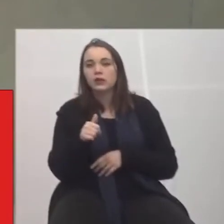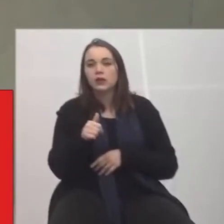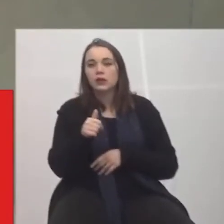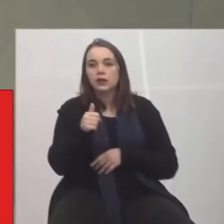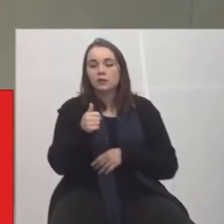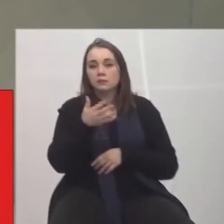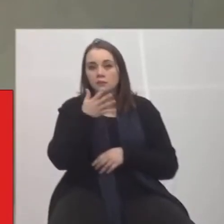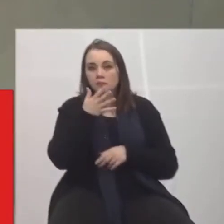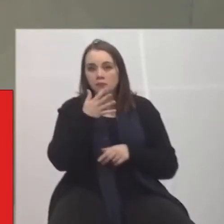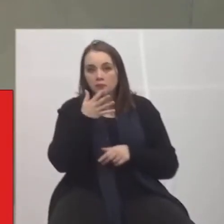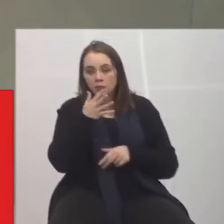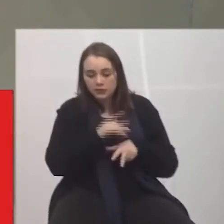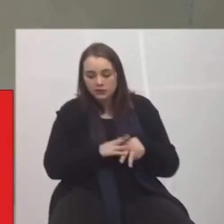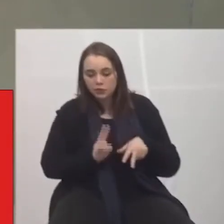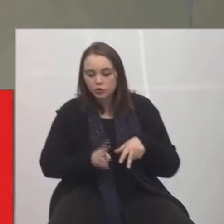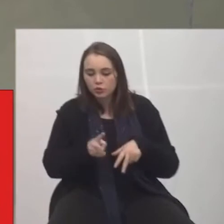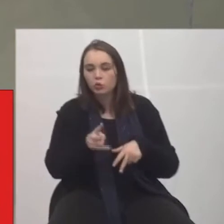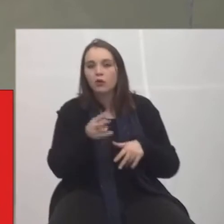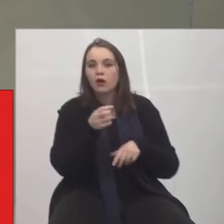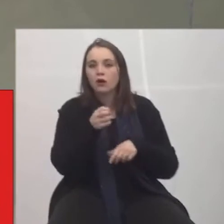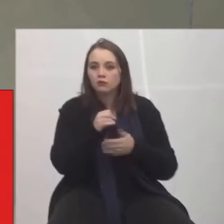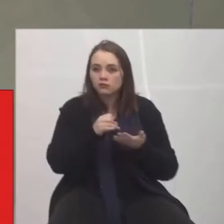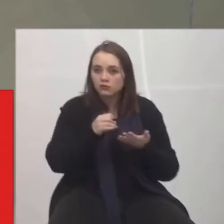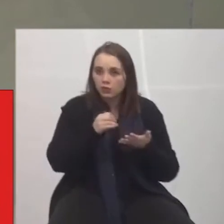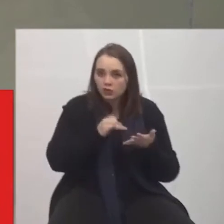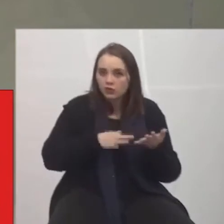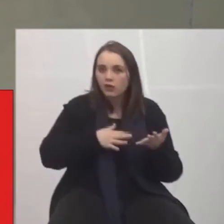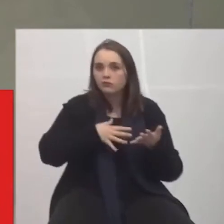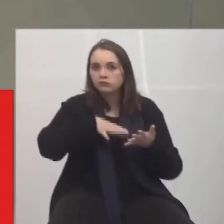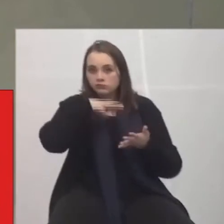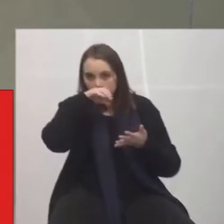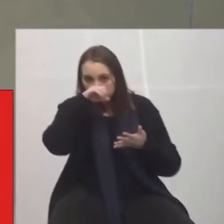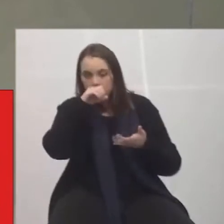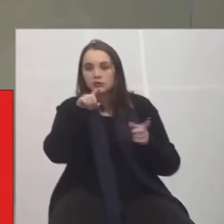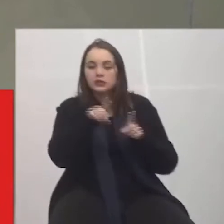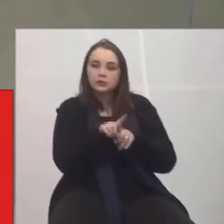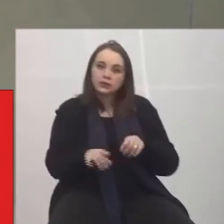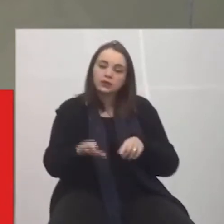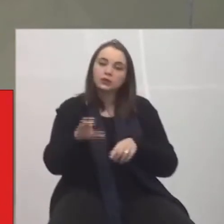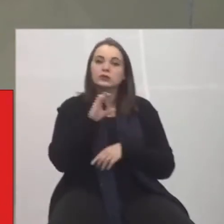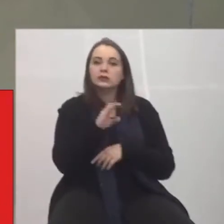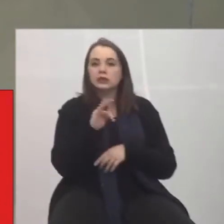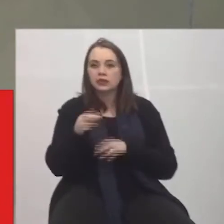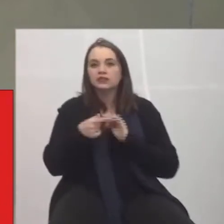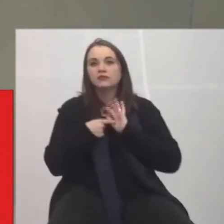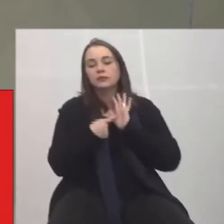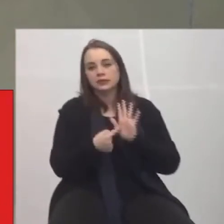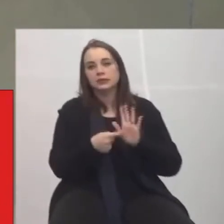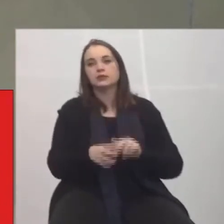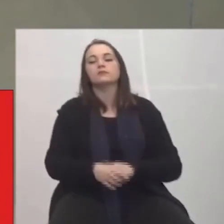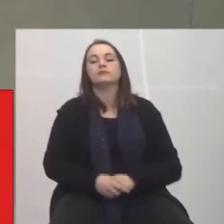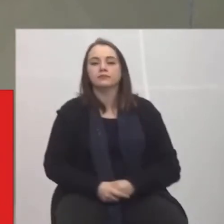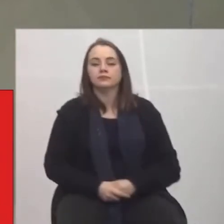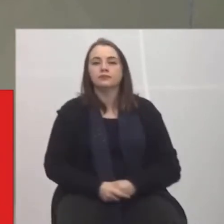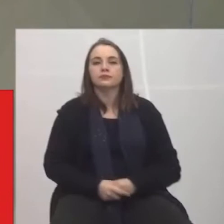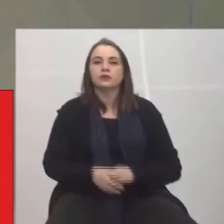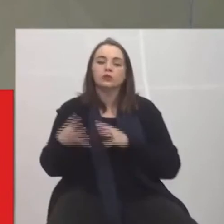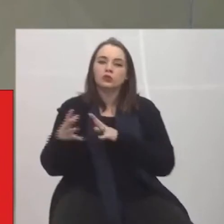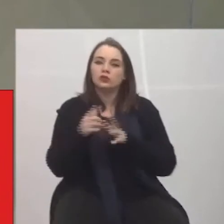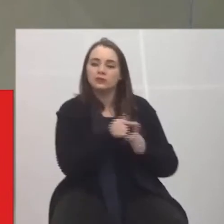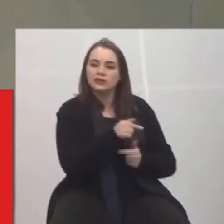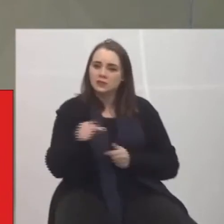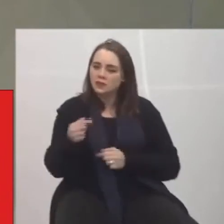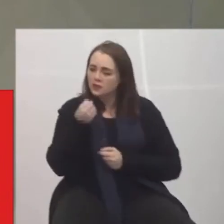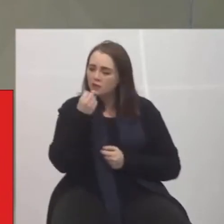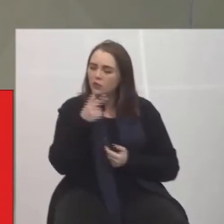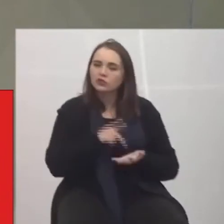exercício respiratório, e o centro de reabilitação do pós-Covid também foi apresentado, né? Então foi uma semana bem produtiva. Isso